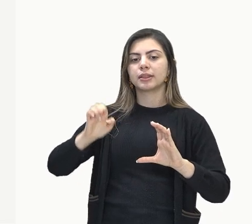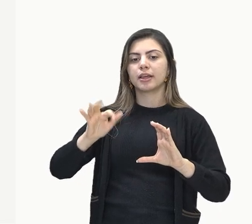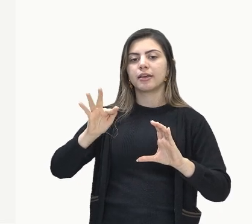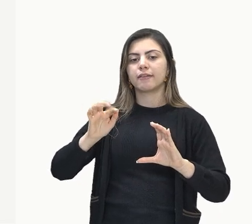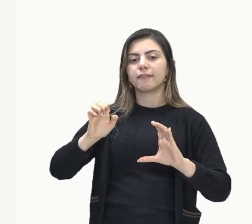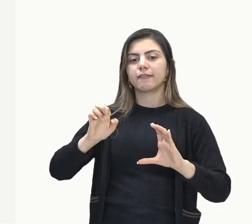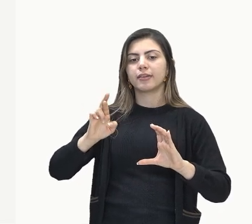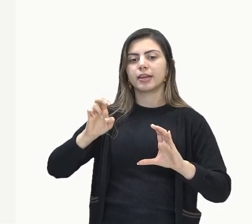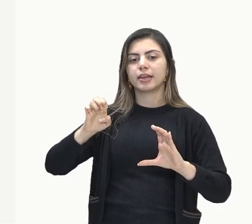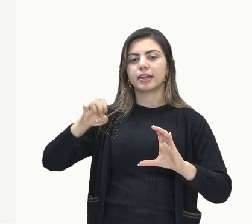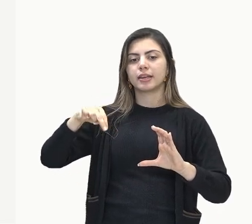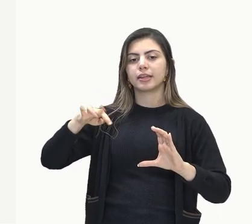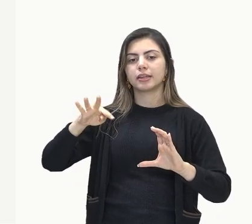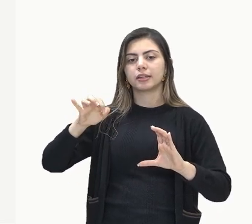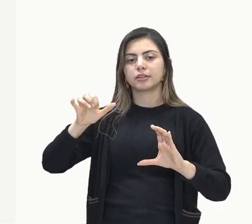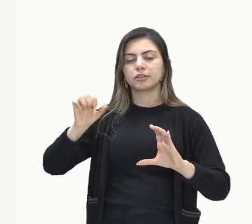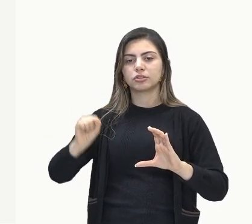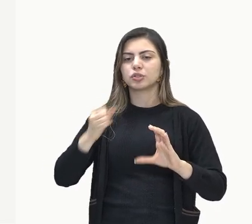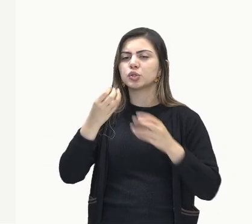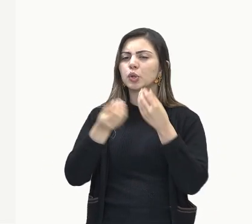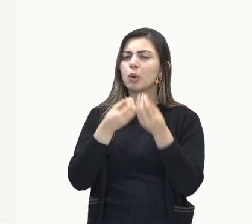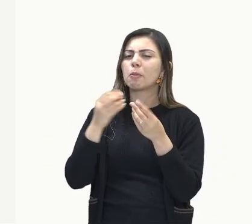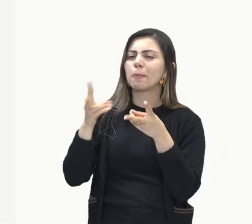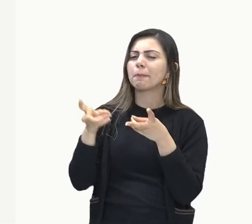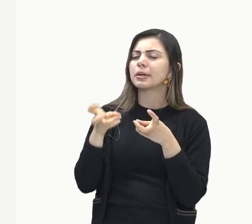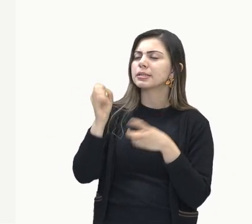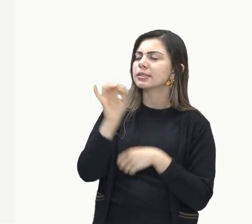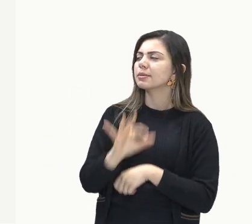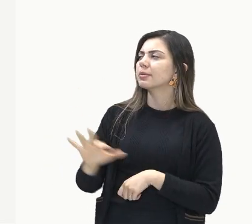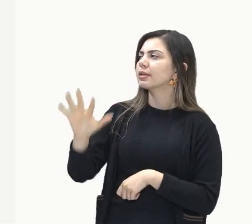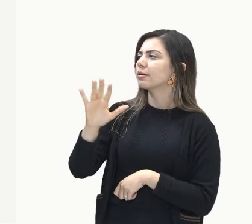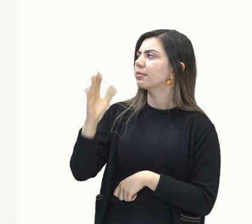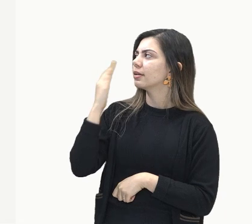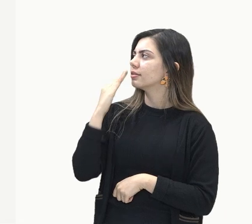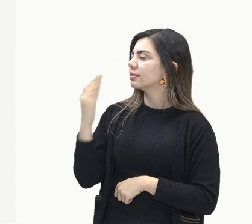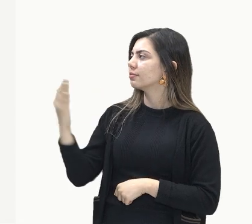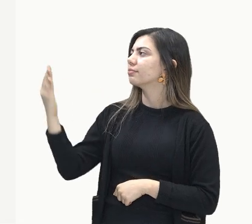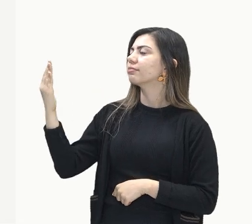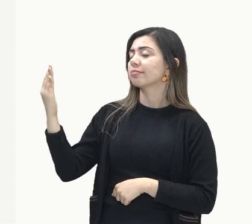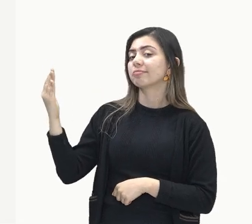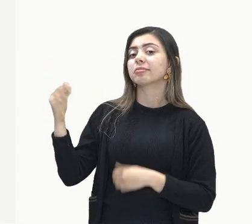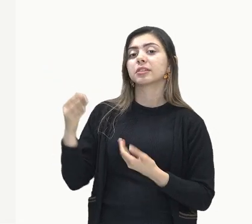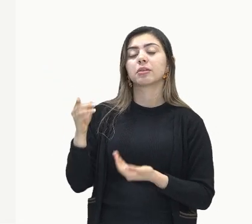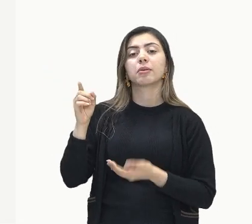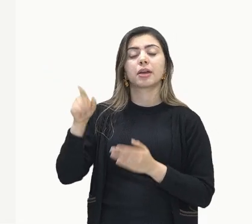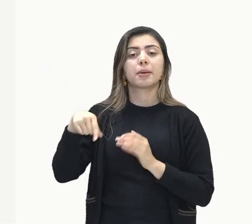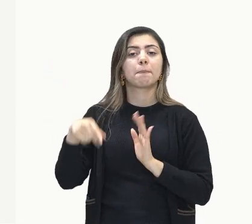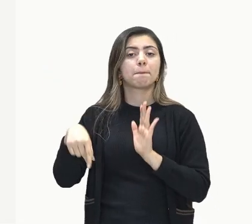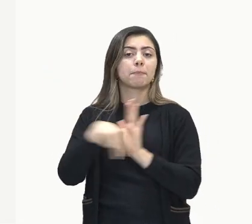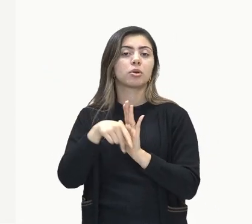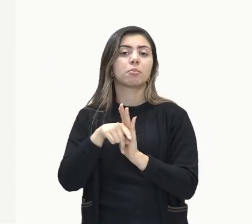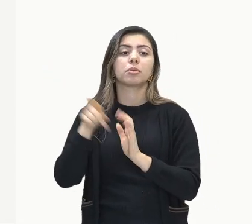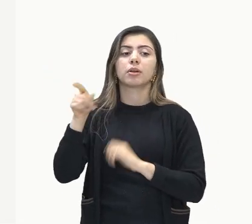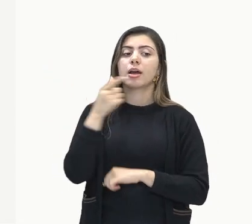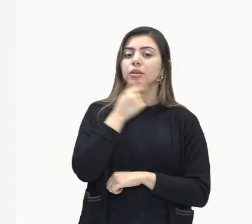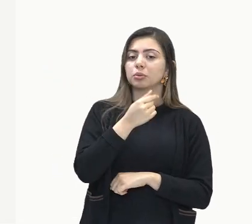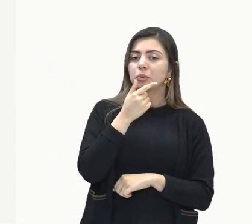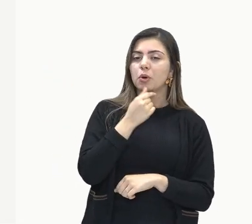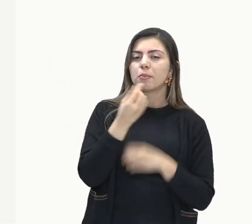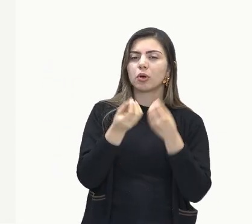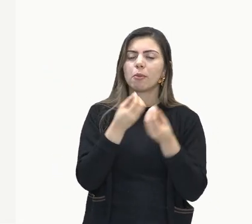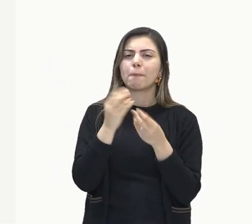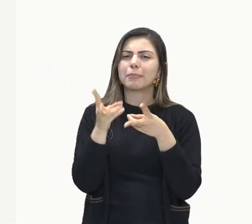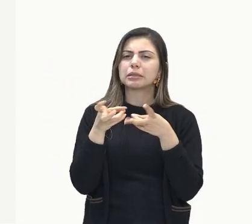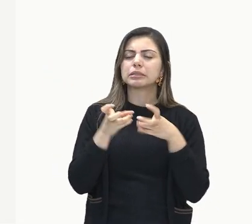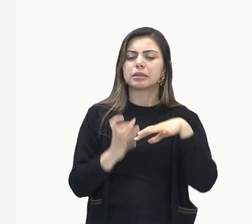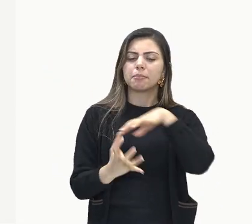e epiciclos. E aí na imagem a gente tem esse modelo aí de Ptolomeu, né? A Terra continua no centro lá, pessoal, olha